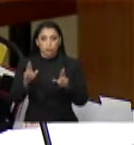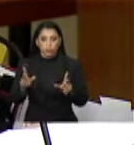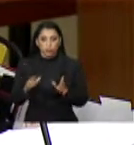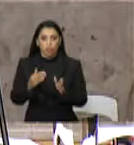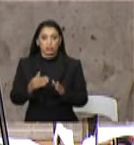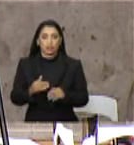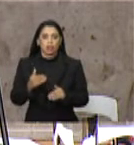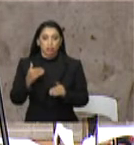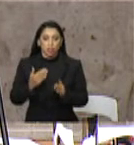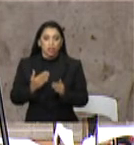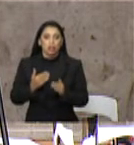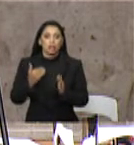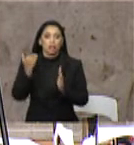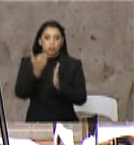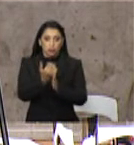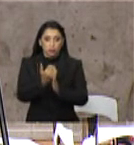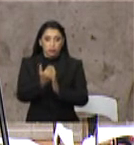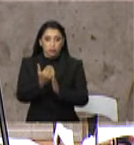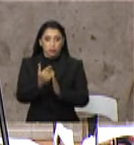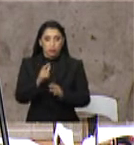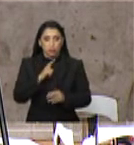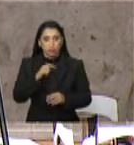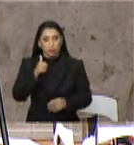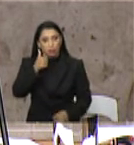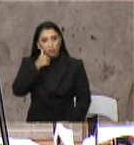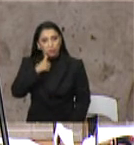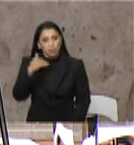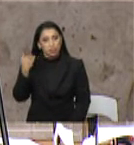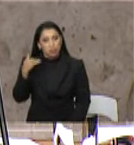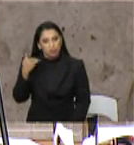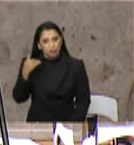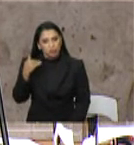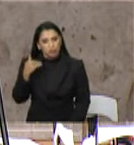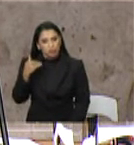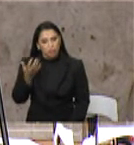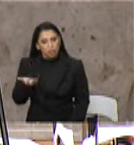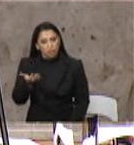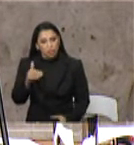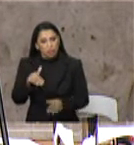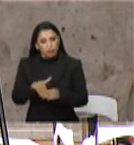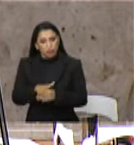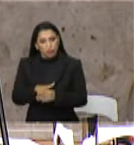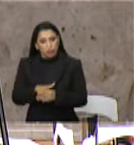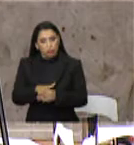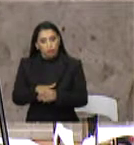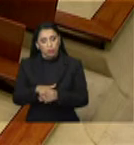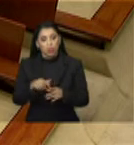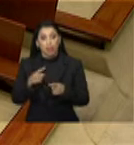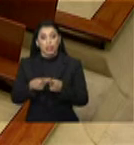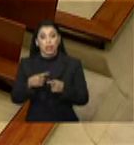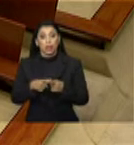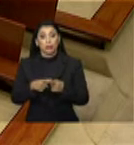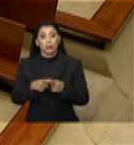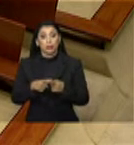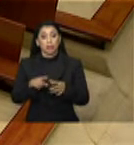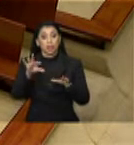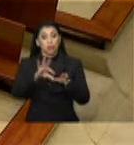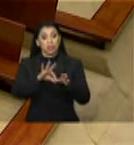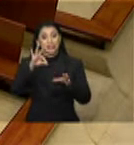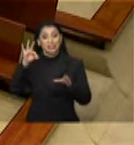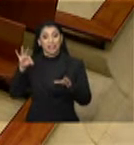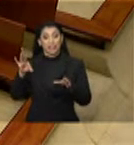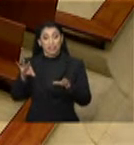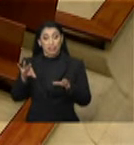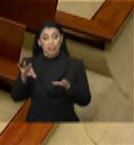avanço a ministra Cármen Lúcia tinha me pedido para proferir o voto porque eu destaquei como eu que